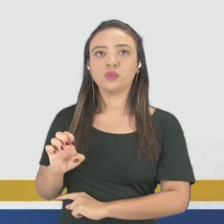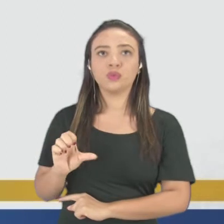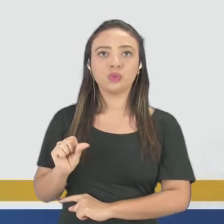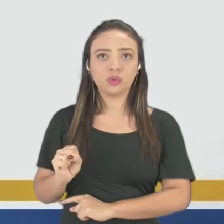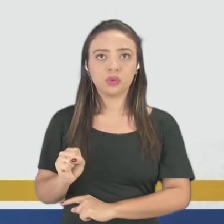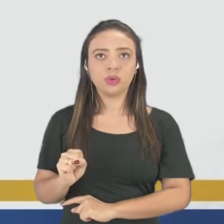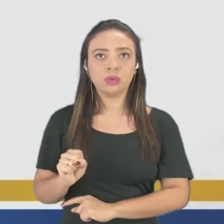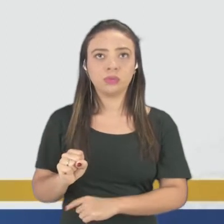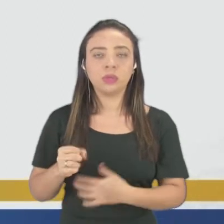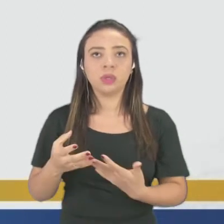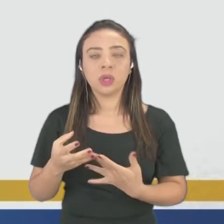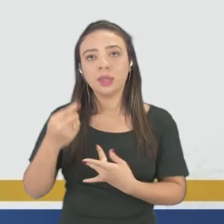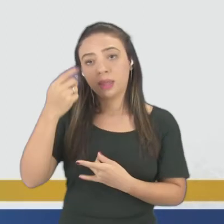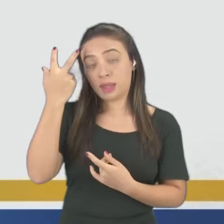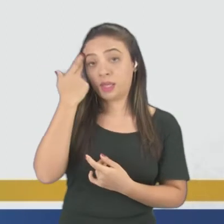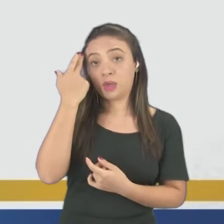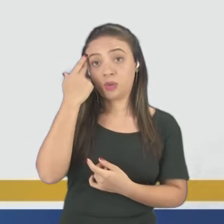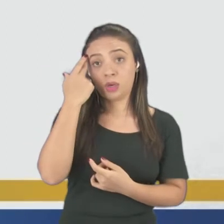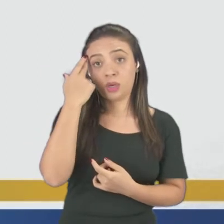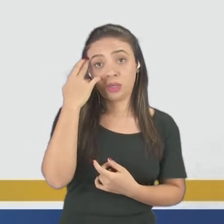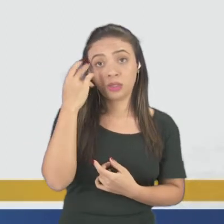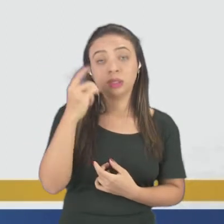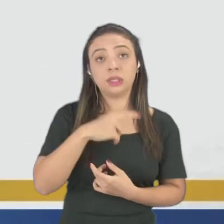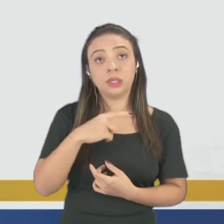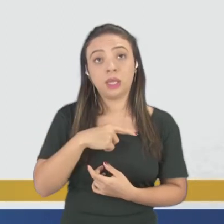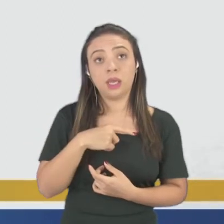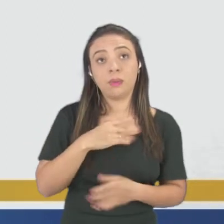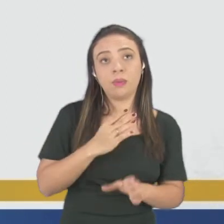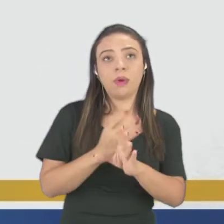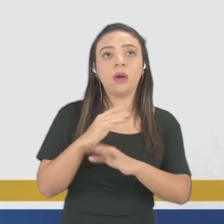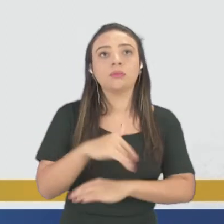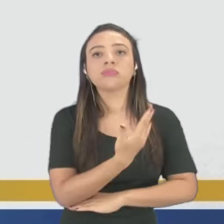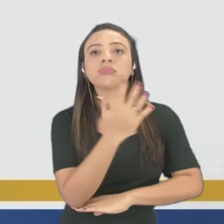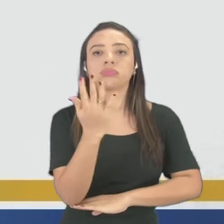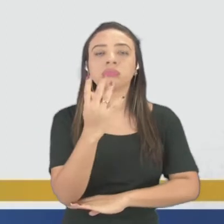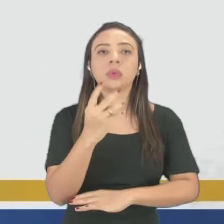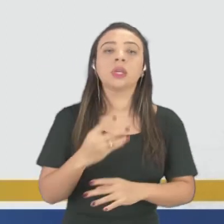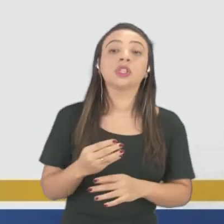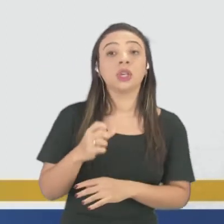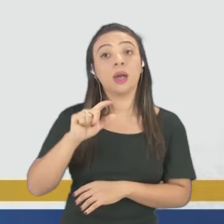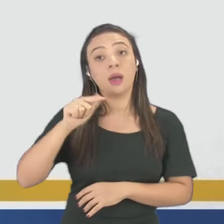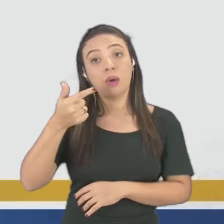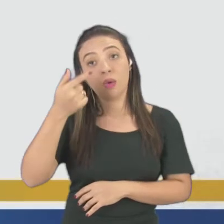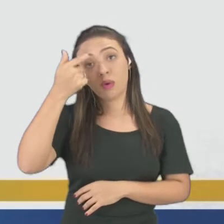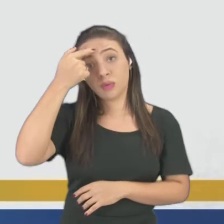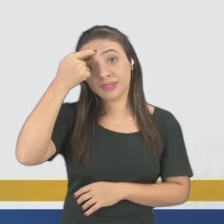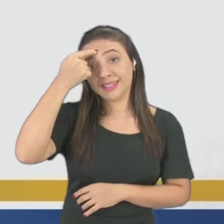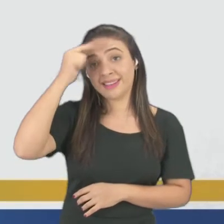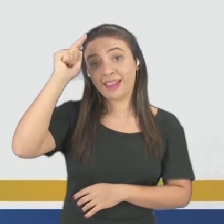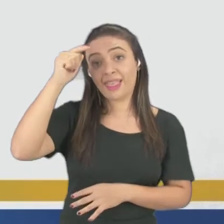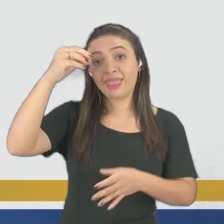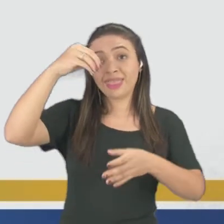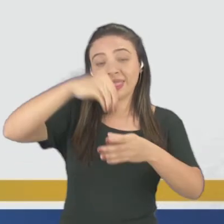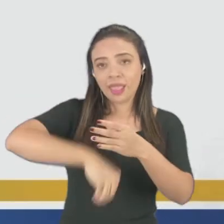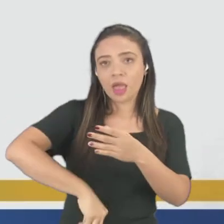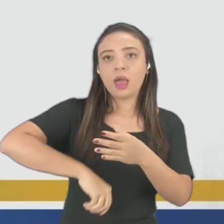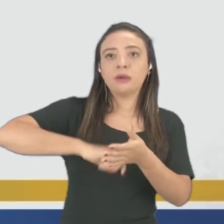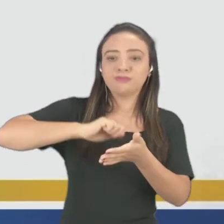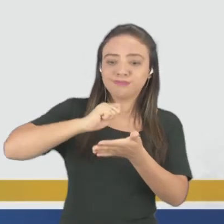naturais são obtidas através de determinadas plantas belê Oi e a sintéticas São fabricadas em laboratório